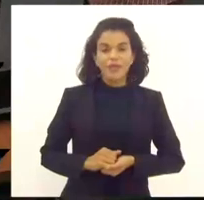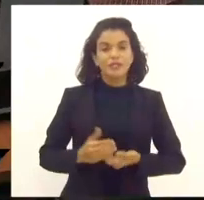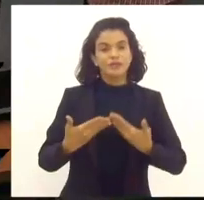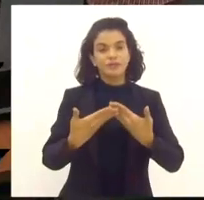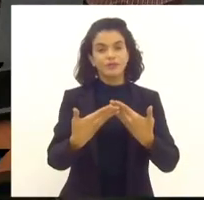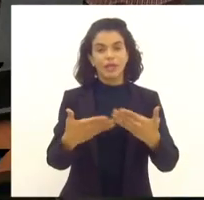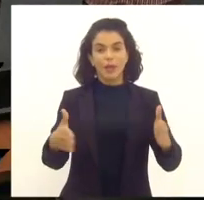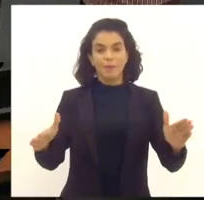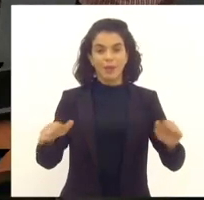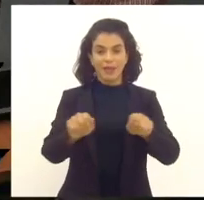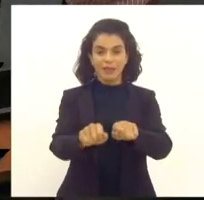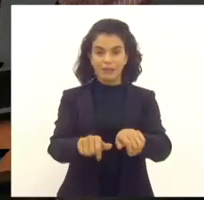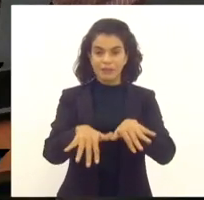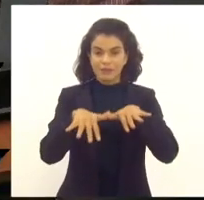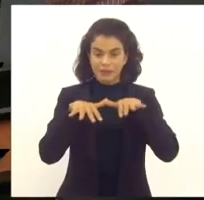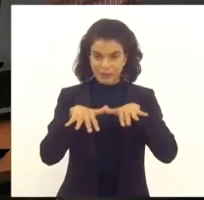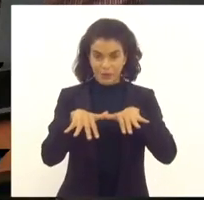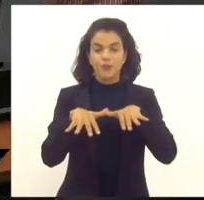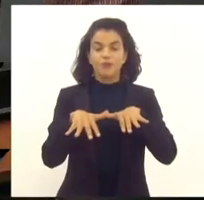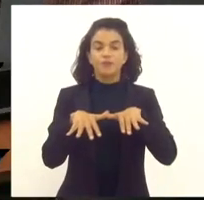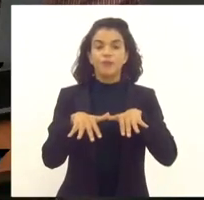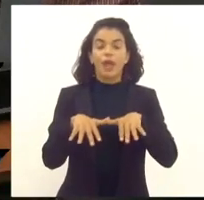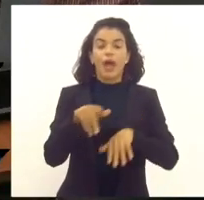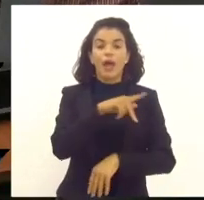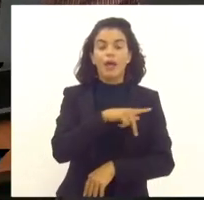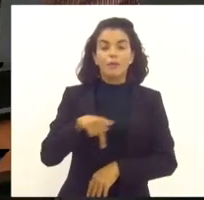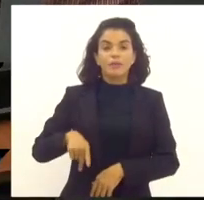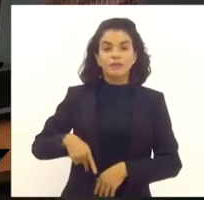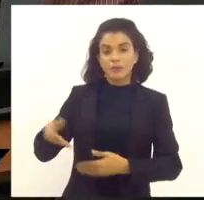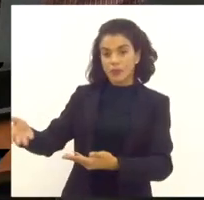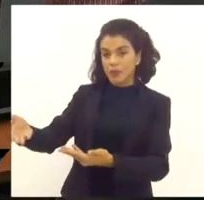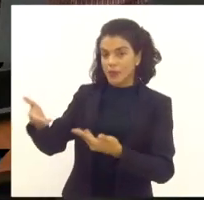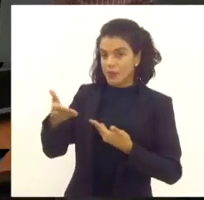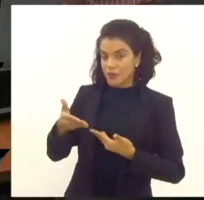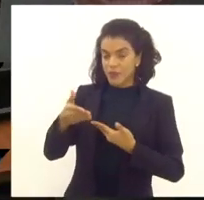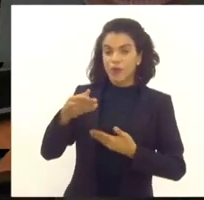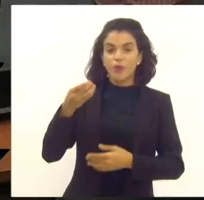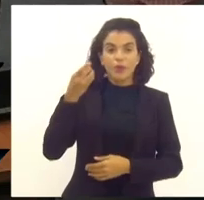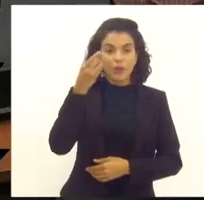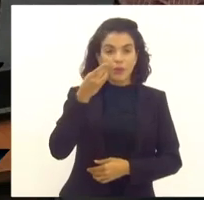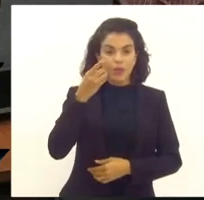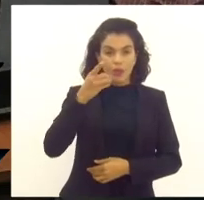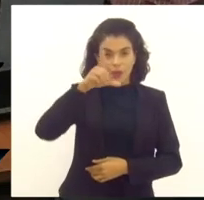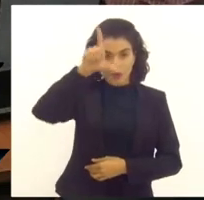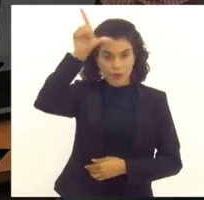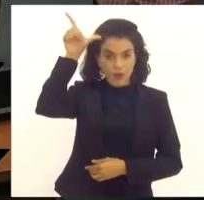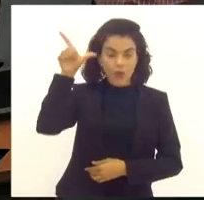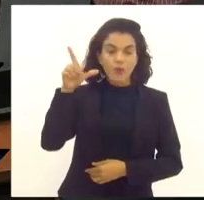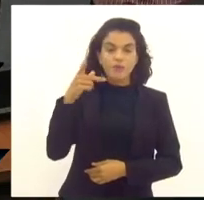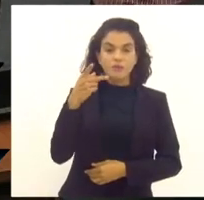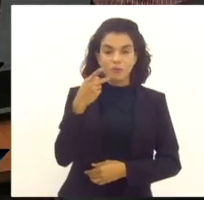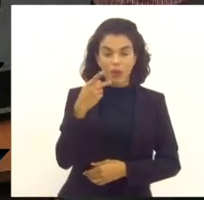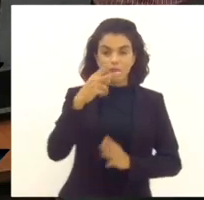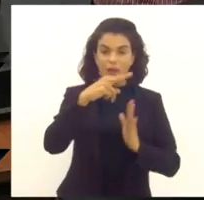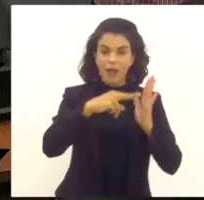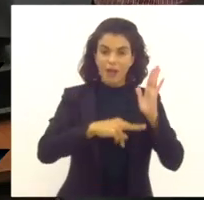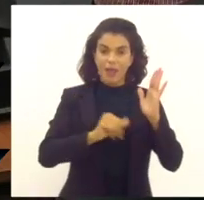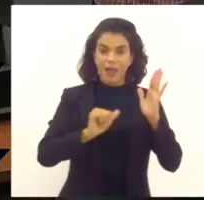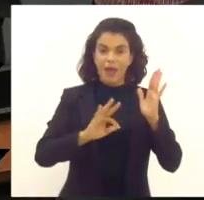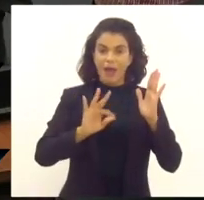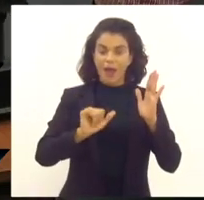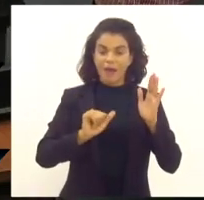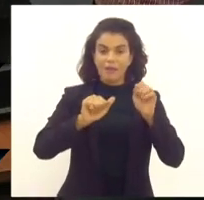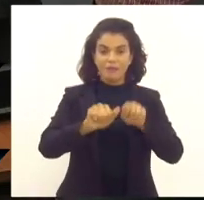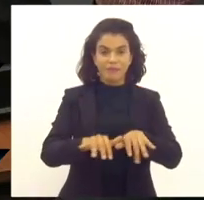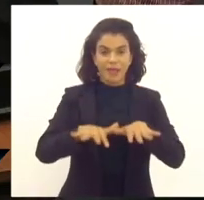está aberta a sessão a presidência convida o senhor Deputado Luiz Paulo para fazer a leitura da ata da sessão